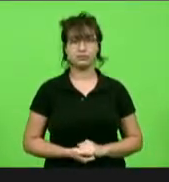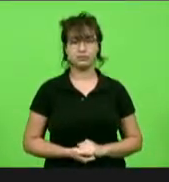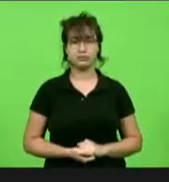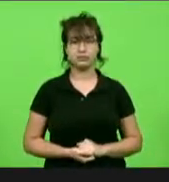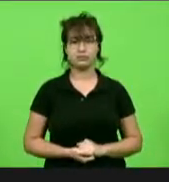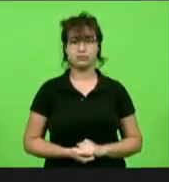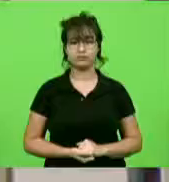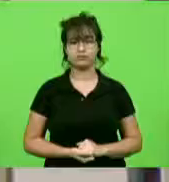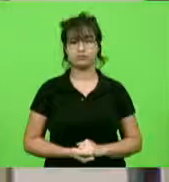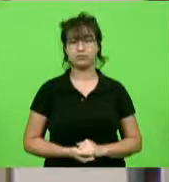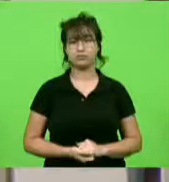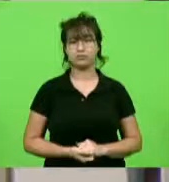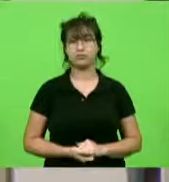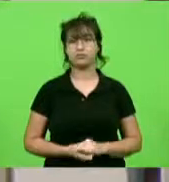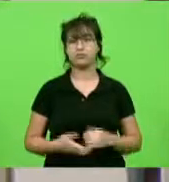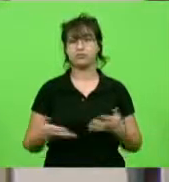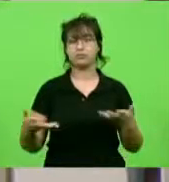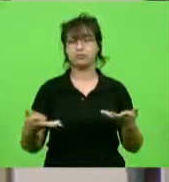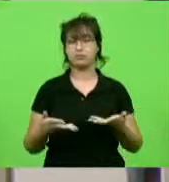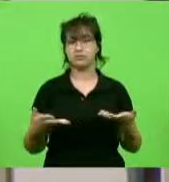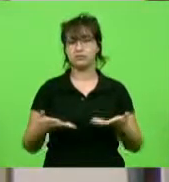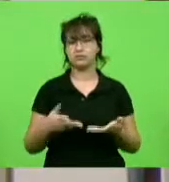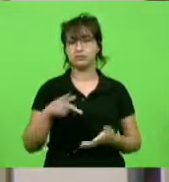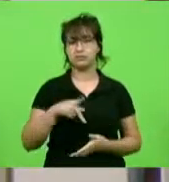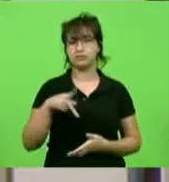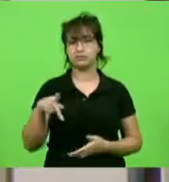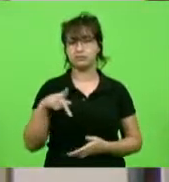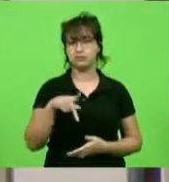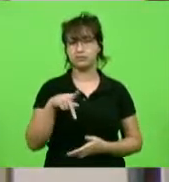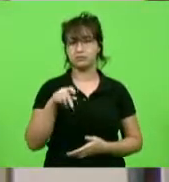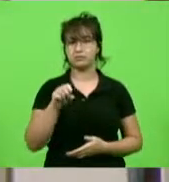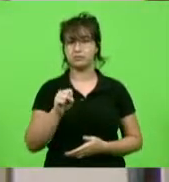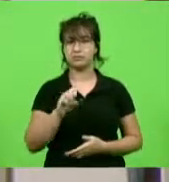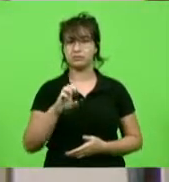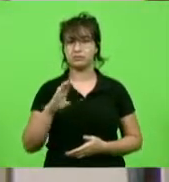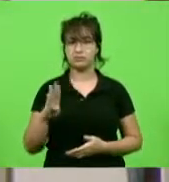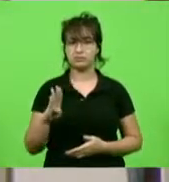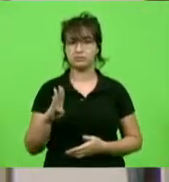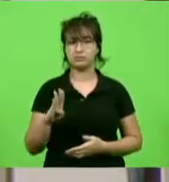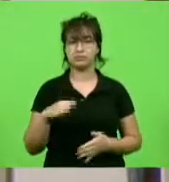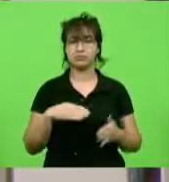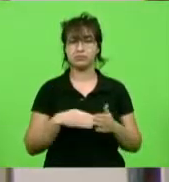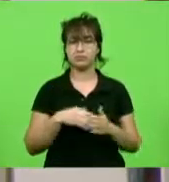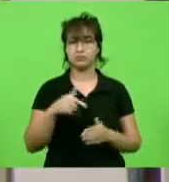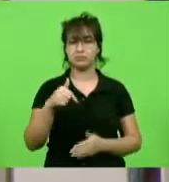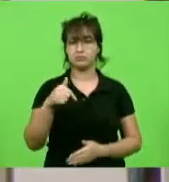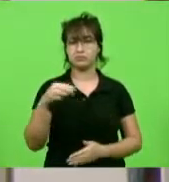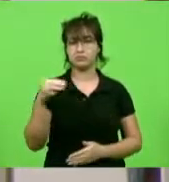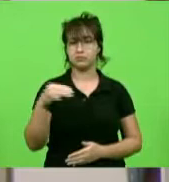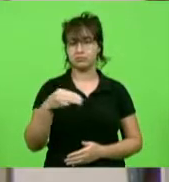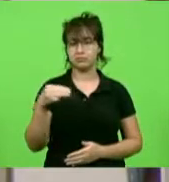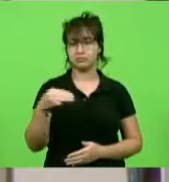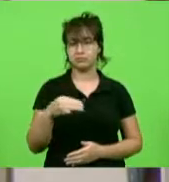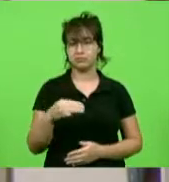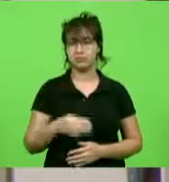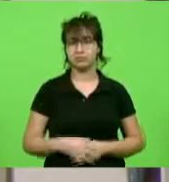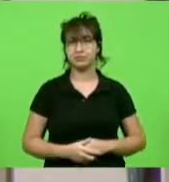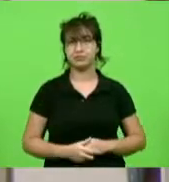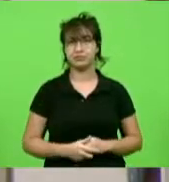Próximo horário pertence ao bloco PP, PSB, tempo de 7 minutos e 30 segundos.